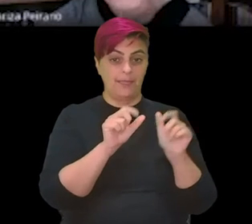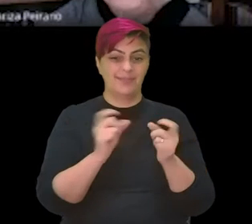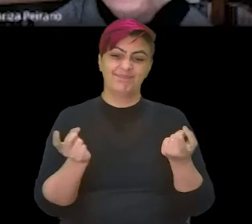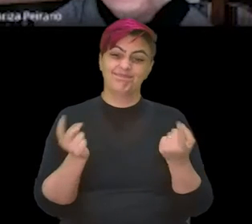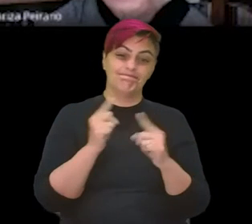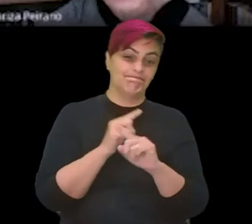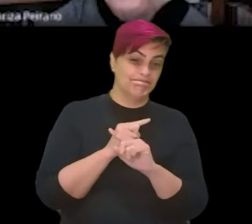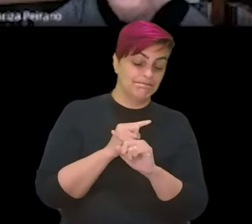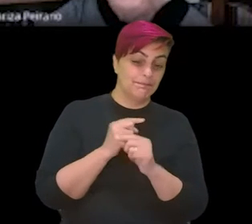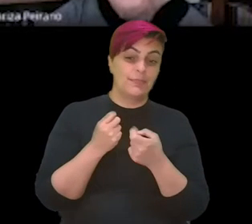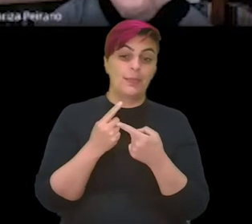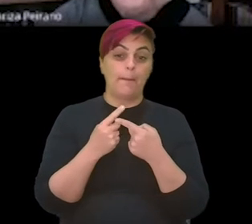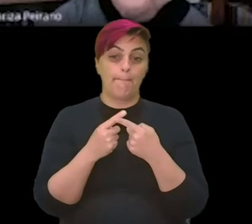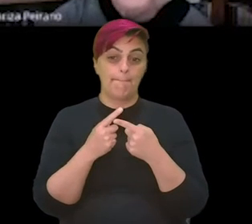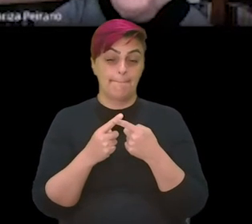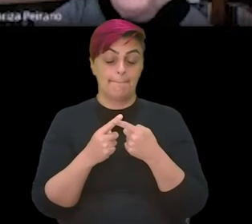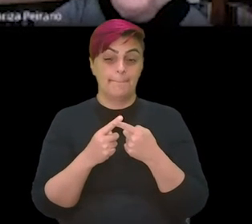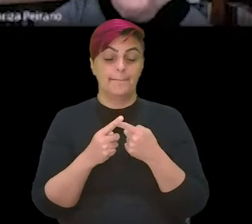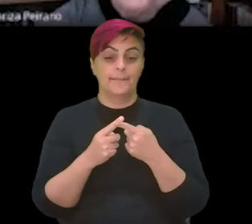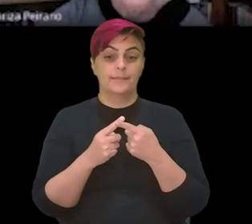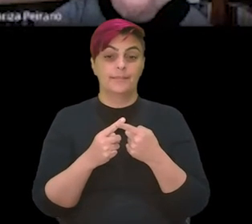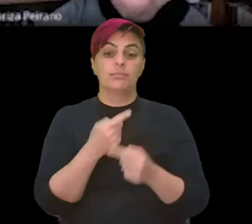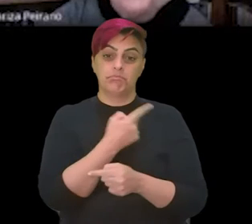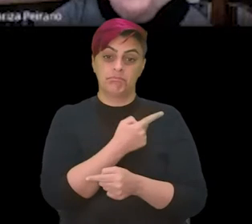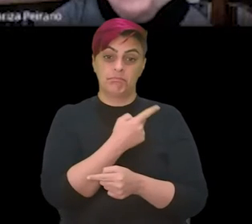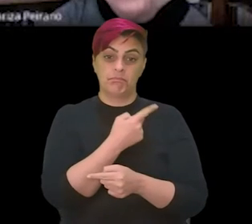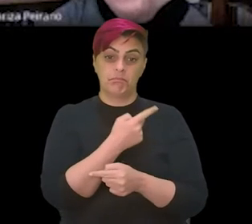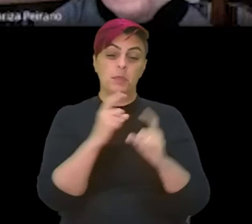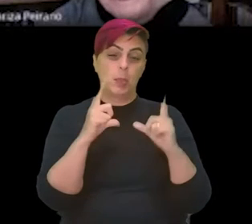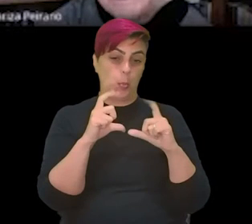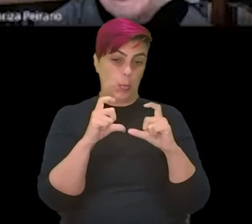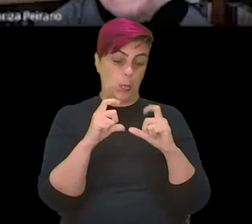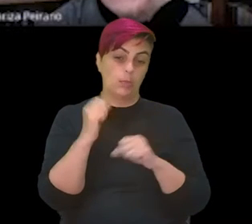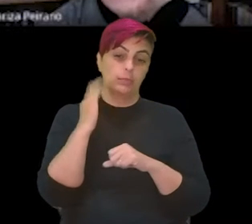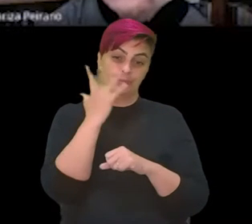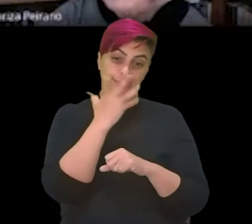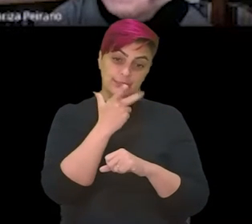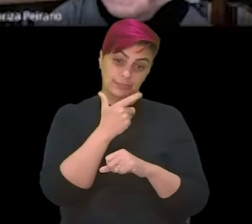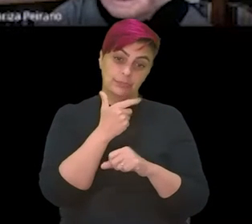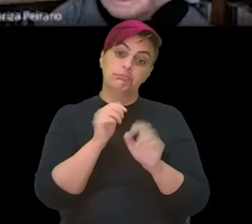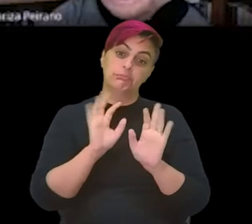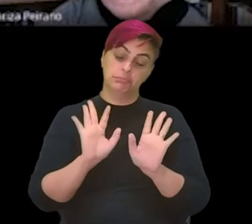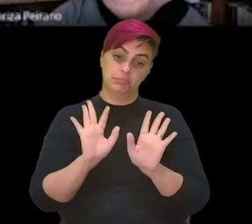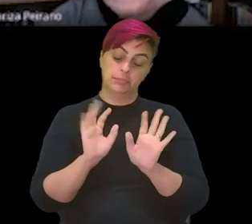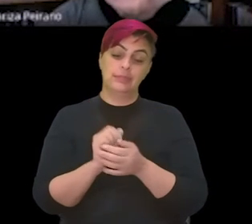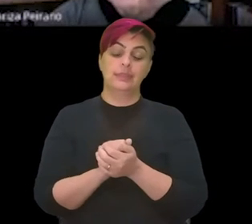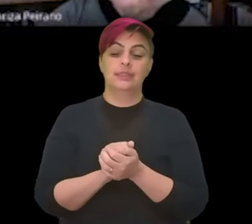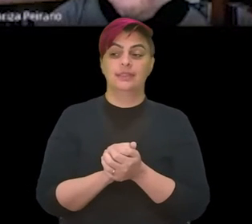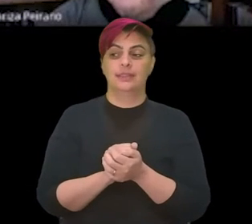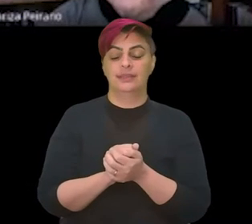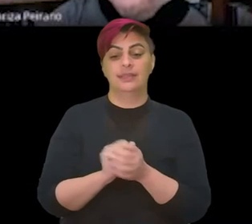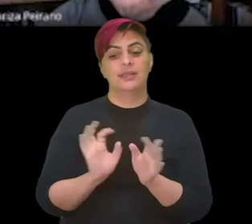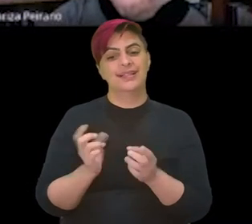foto controversa, porque ao mesmo tempo que ela é esteticamente bela, ela é posada